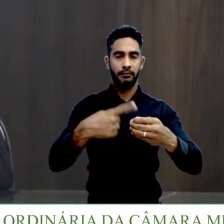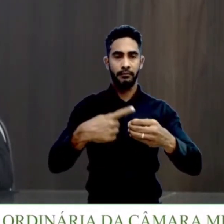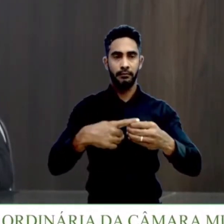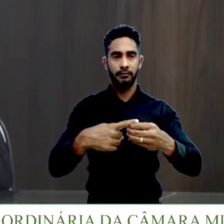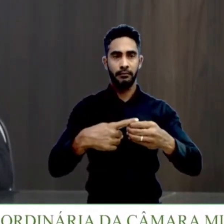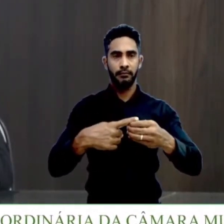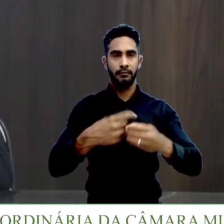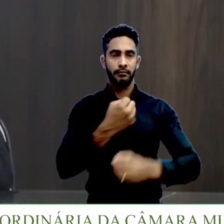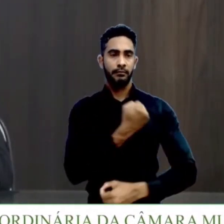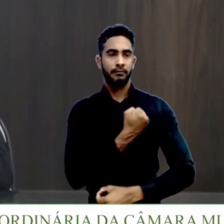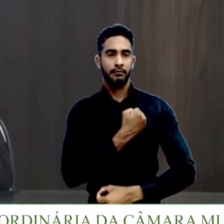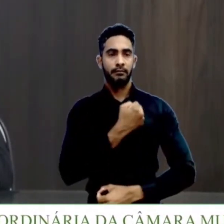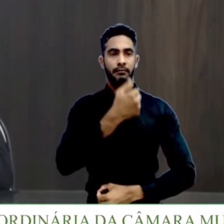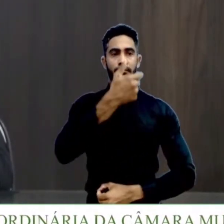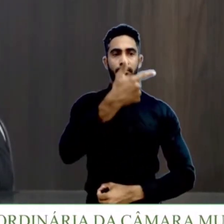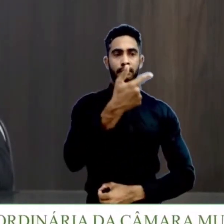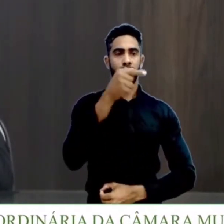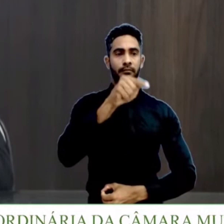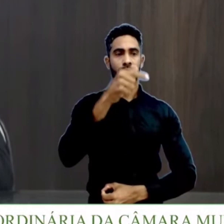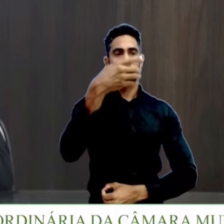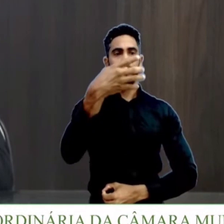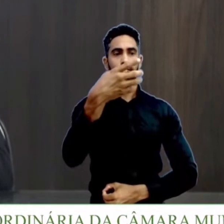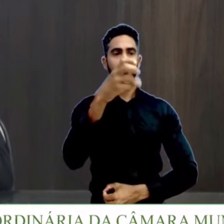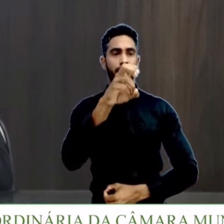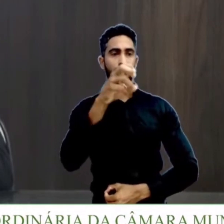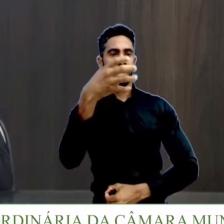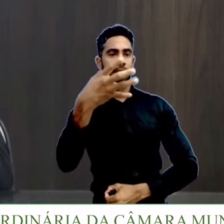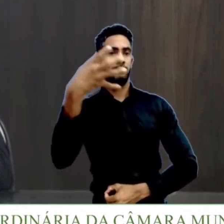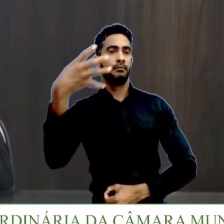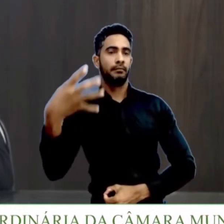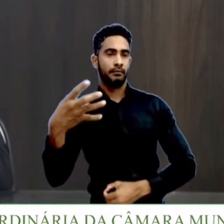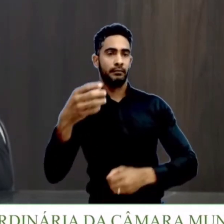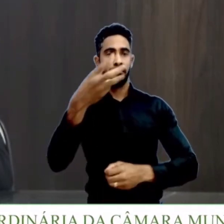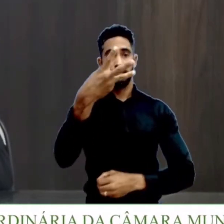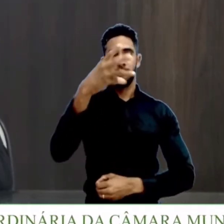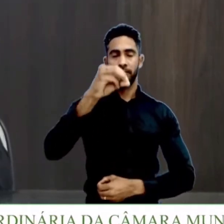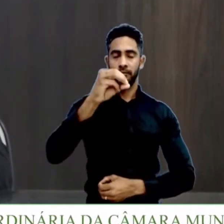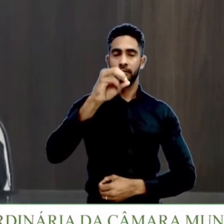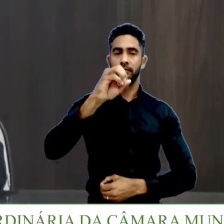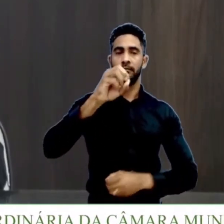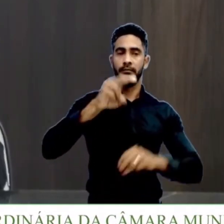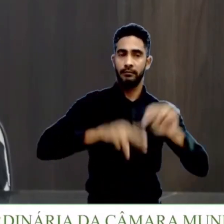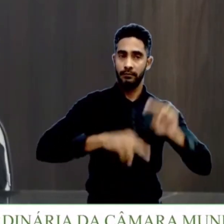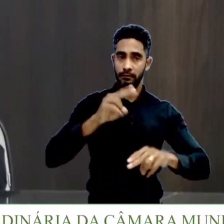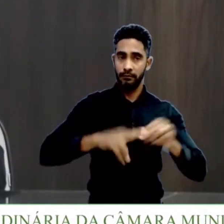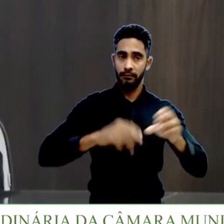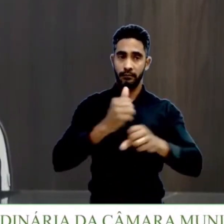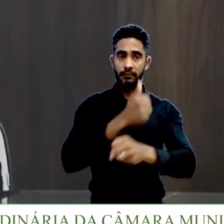número 2544, de 30 de junho de 2022.